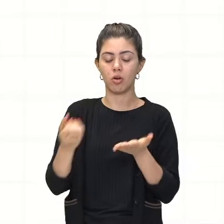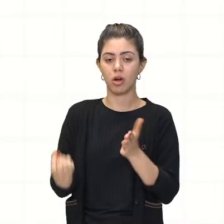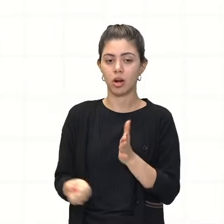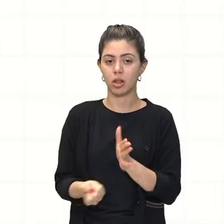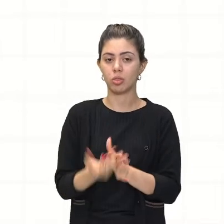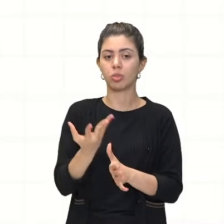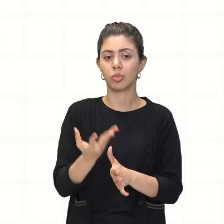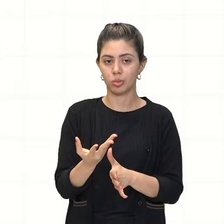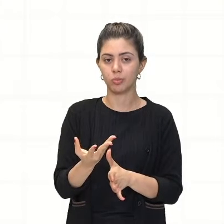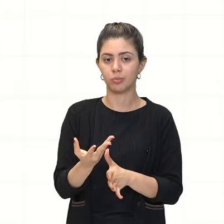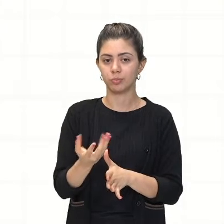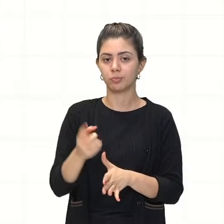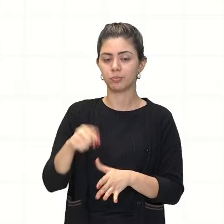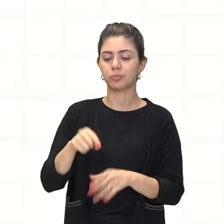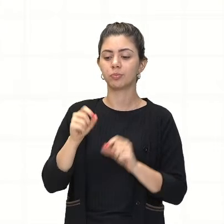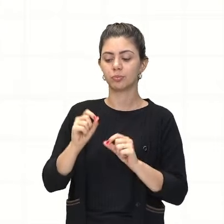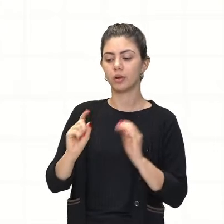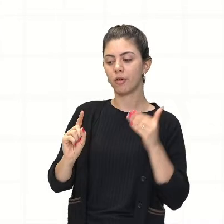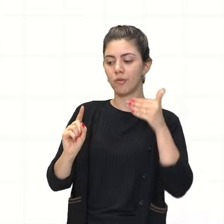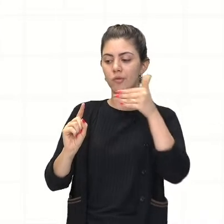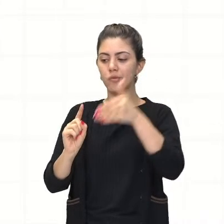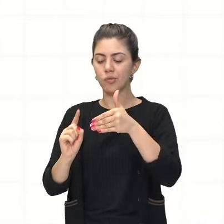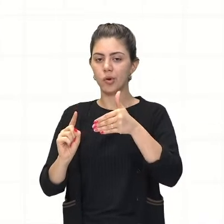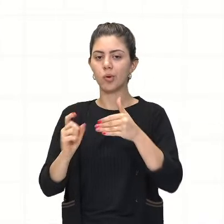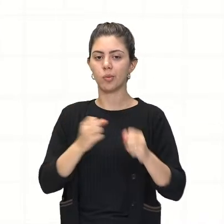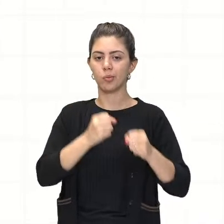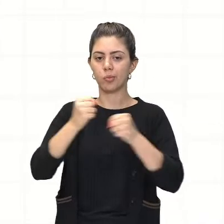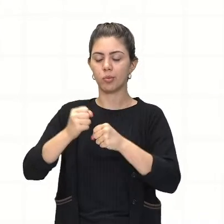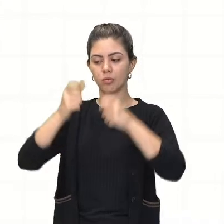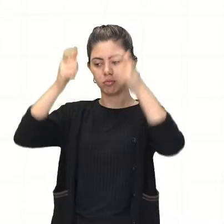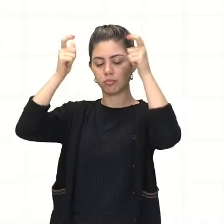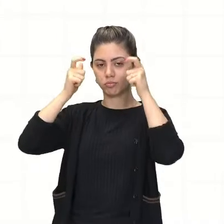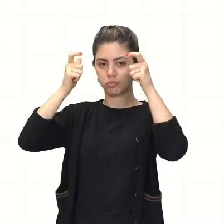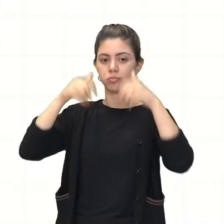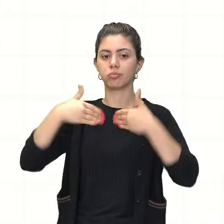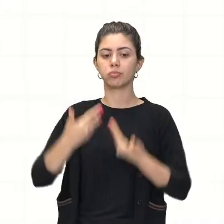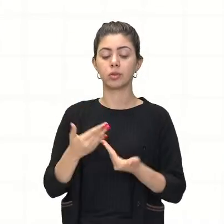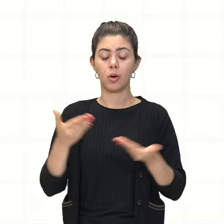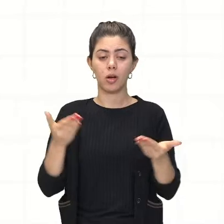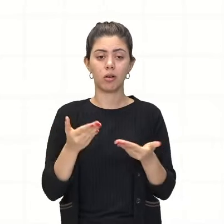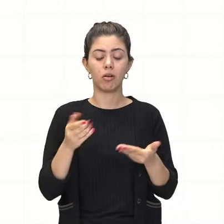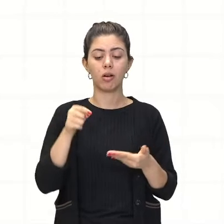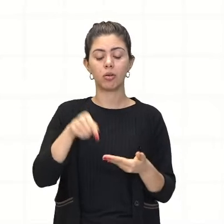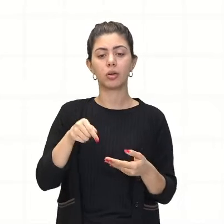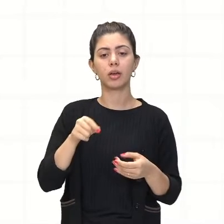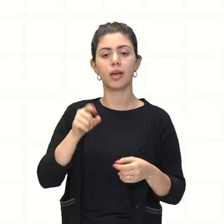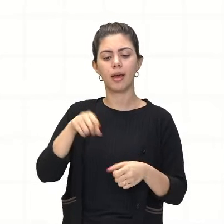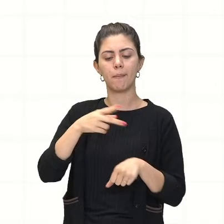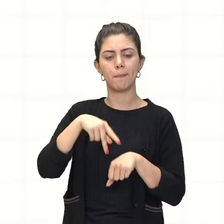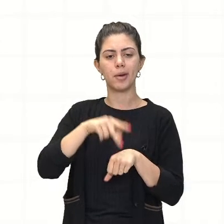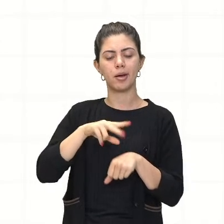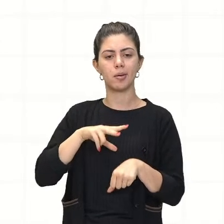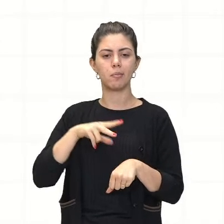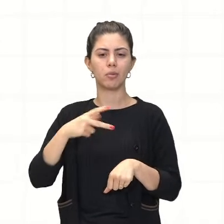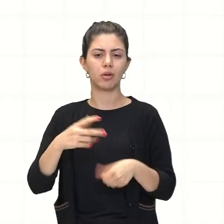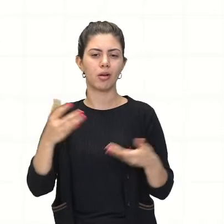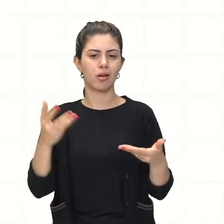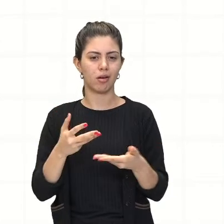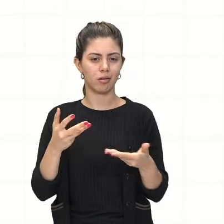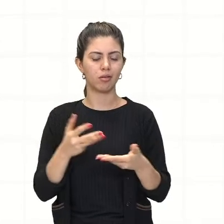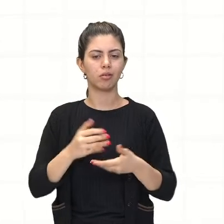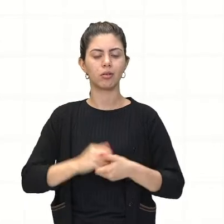de centralização política. Agora, Portugal não é mais um reino